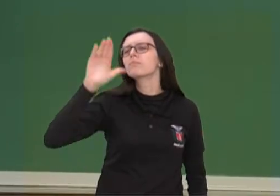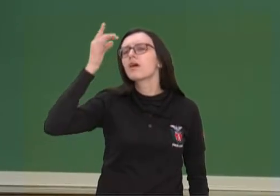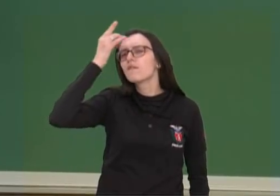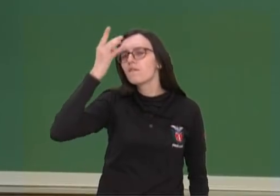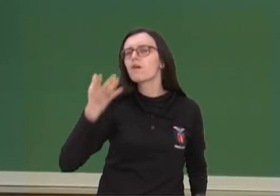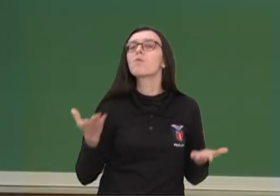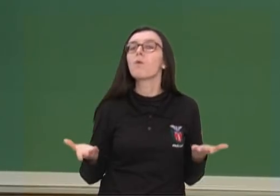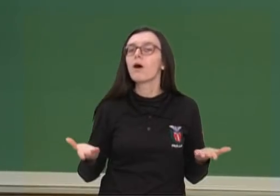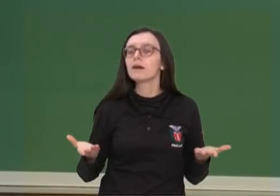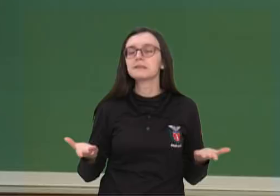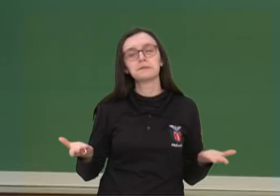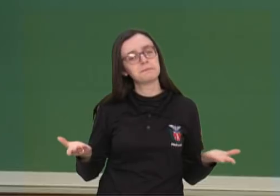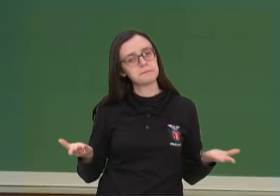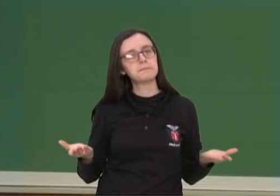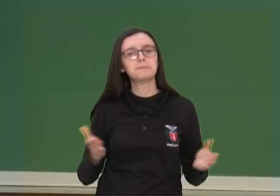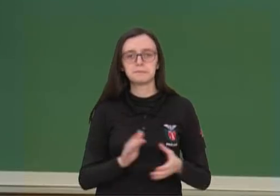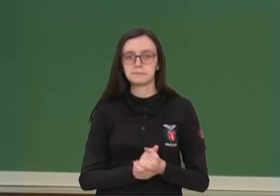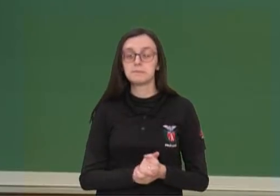fácil?